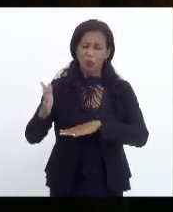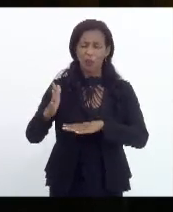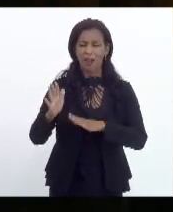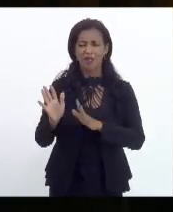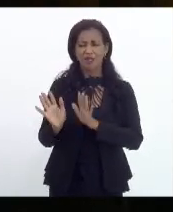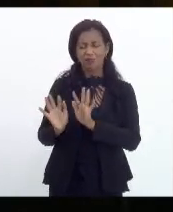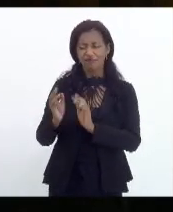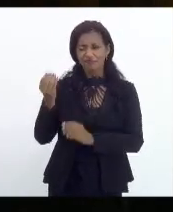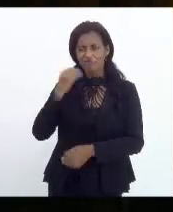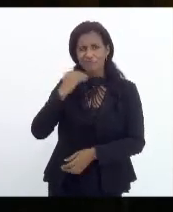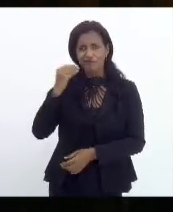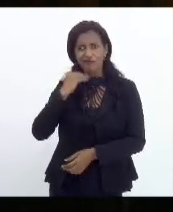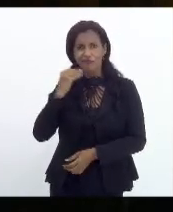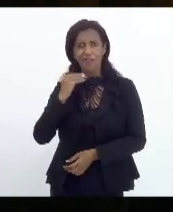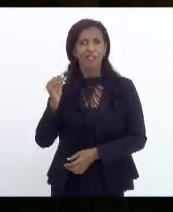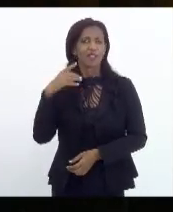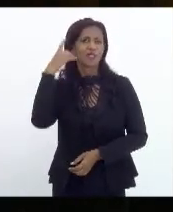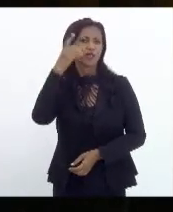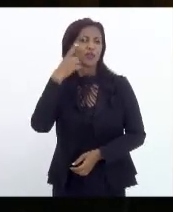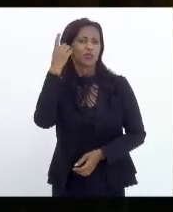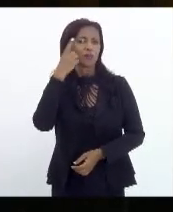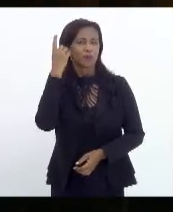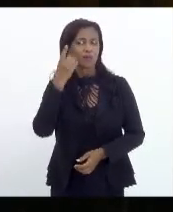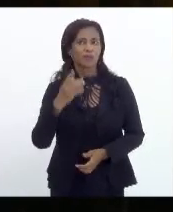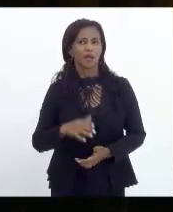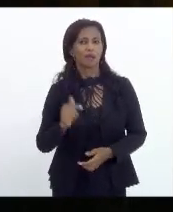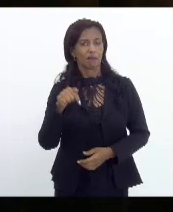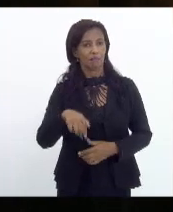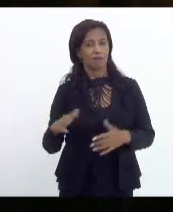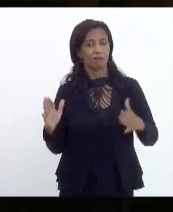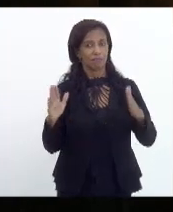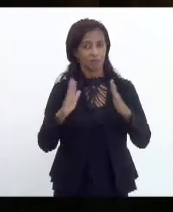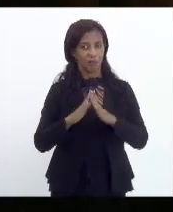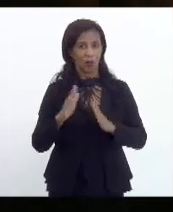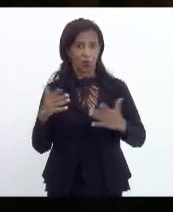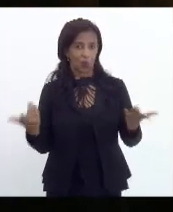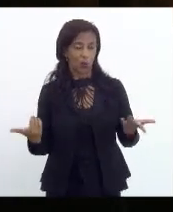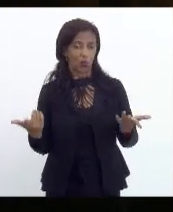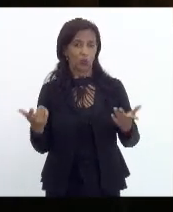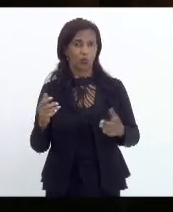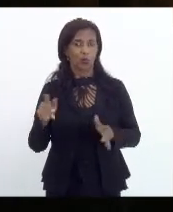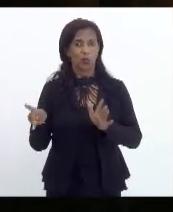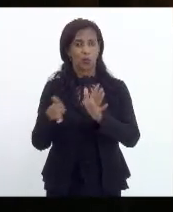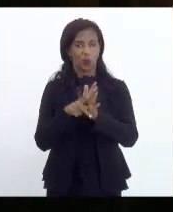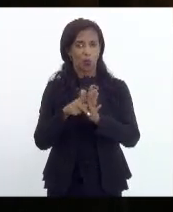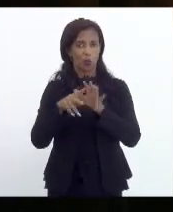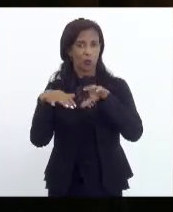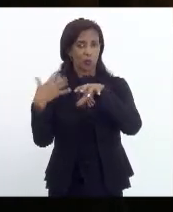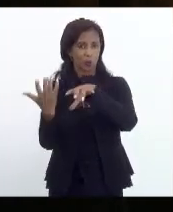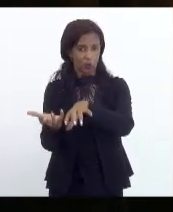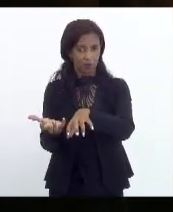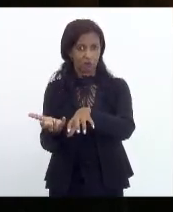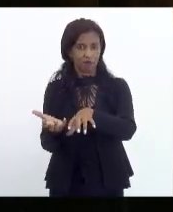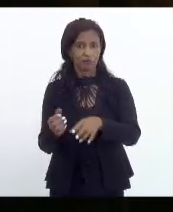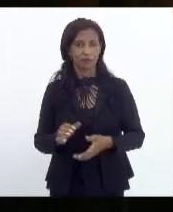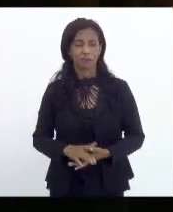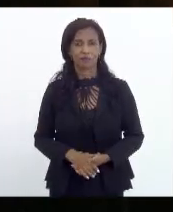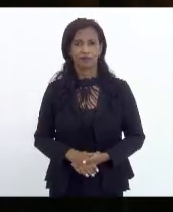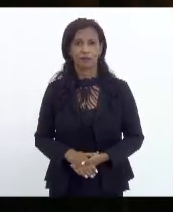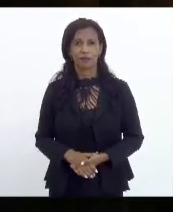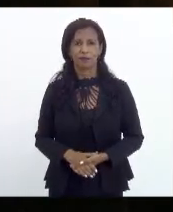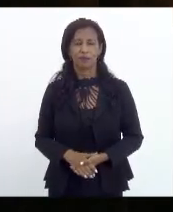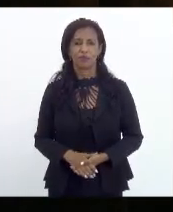sensíveis que sejam os deputados não é desta casa hoje ou do próprio Congresso Nacional